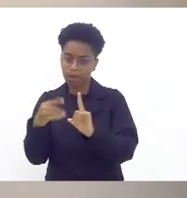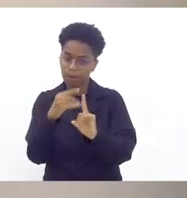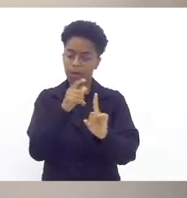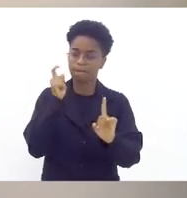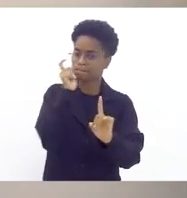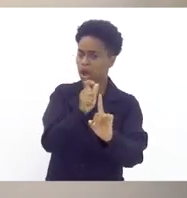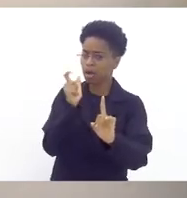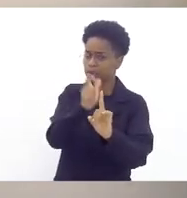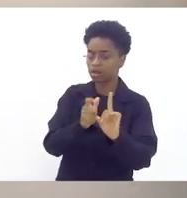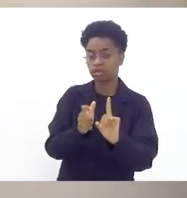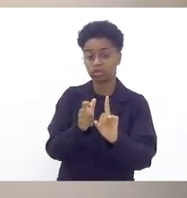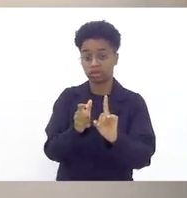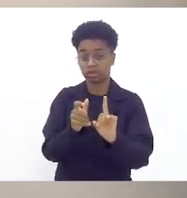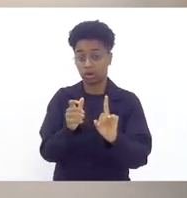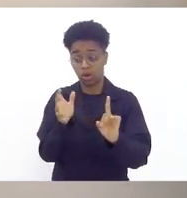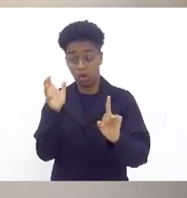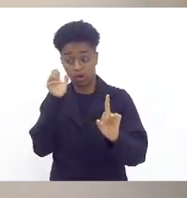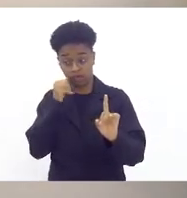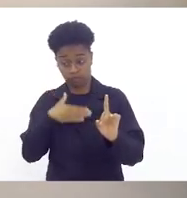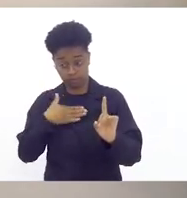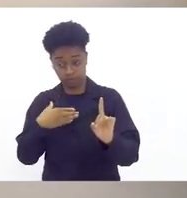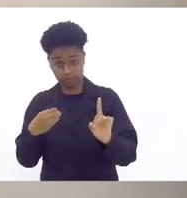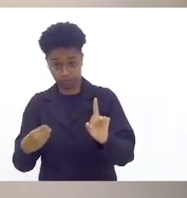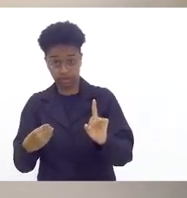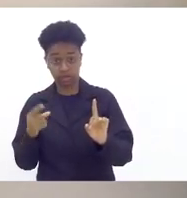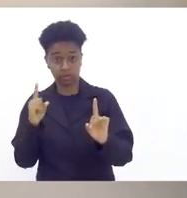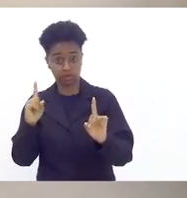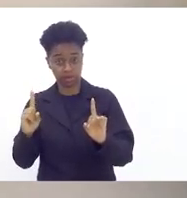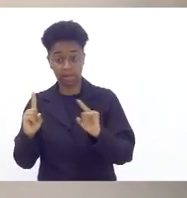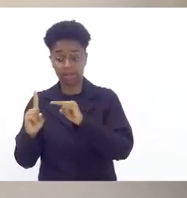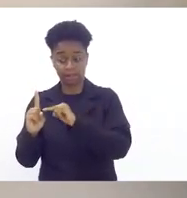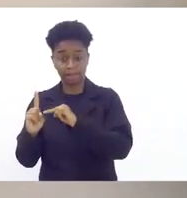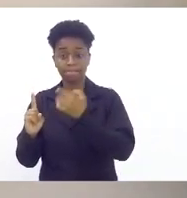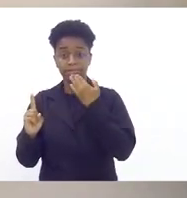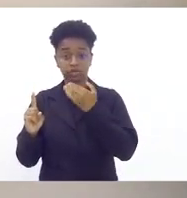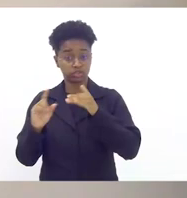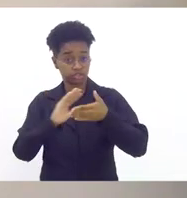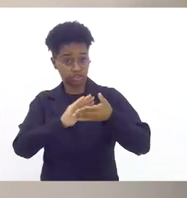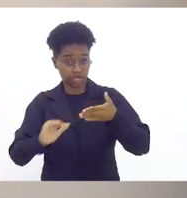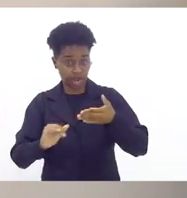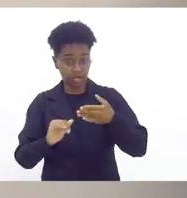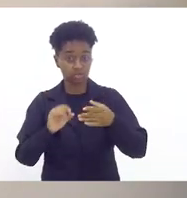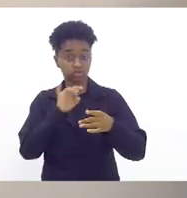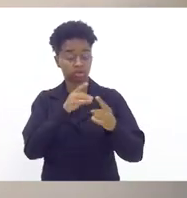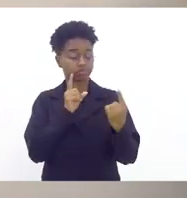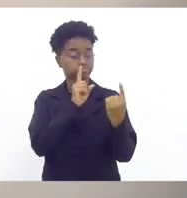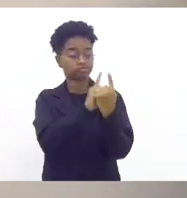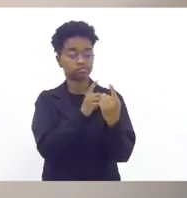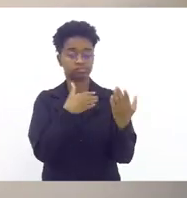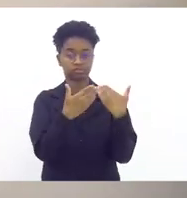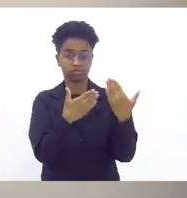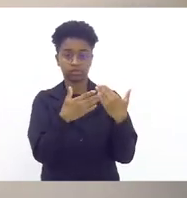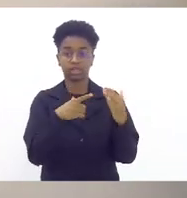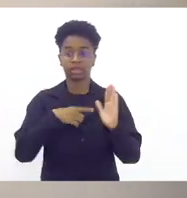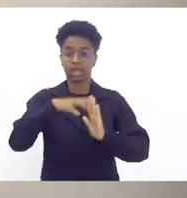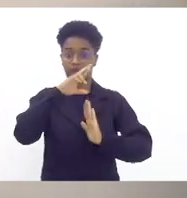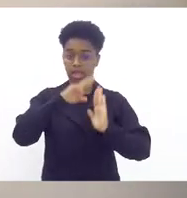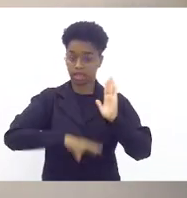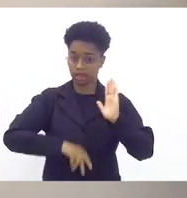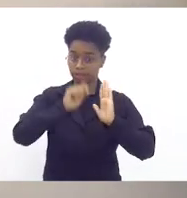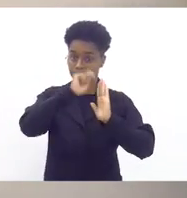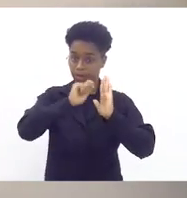eles escutaram ele e aí pediram para que ele se retirasse e ficaram só com outra criança, fizeram um relatório